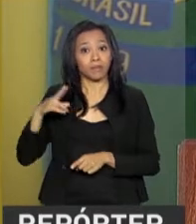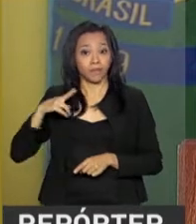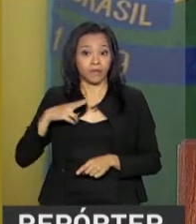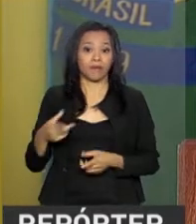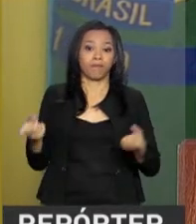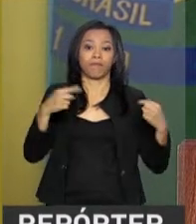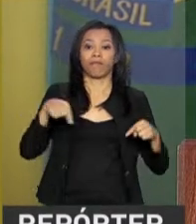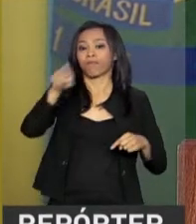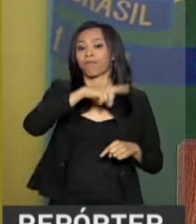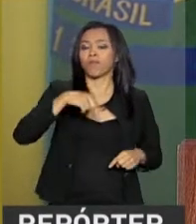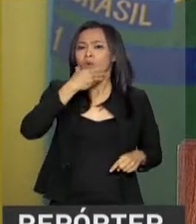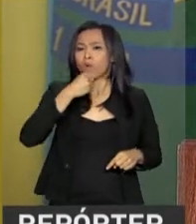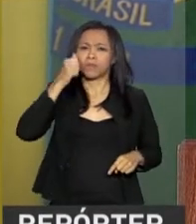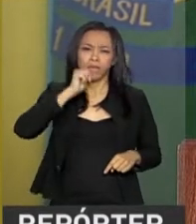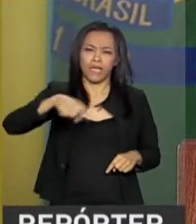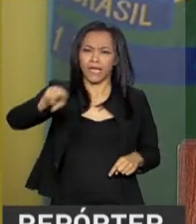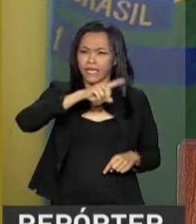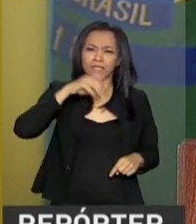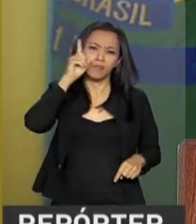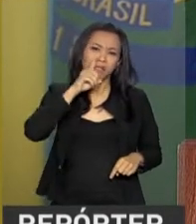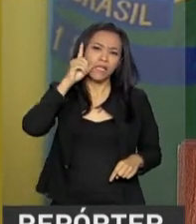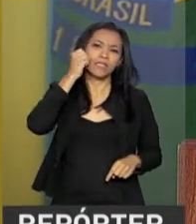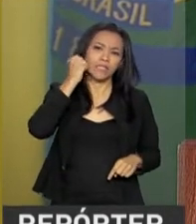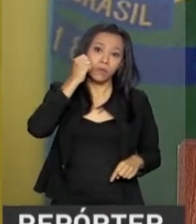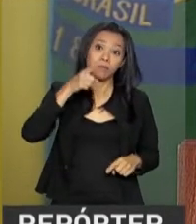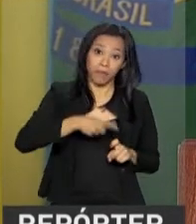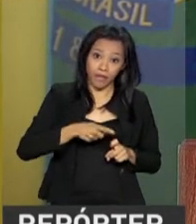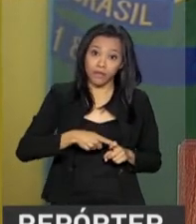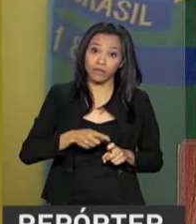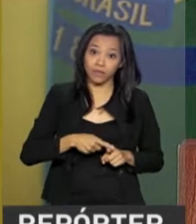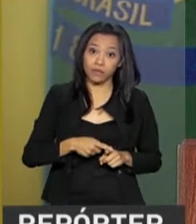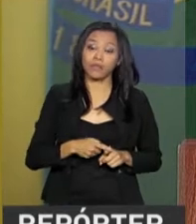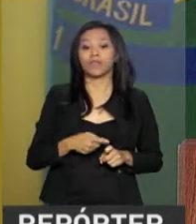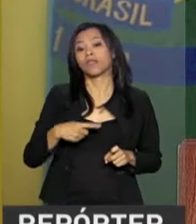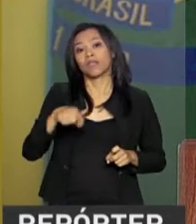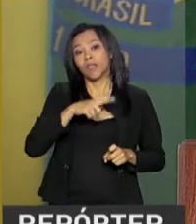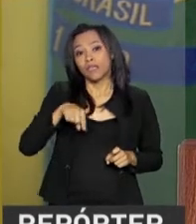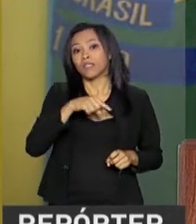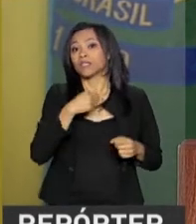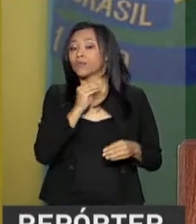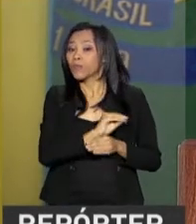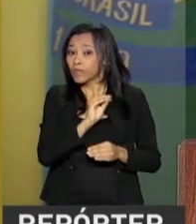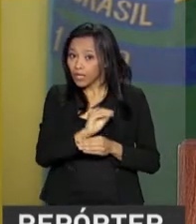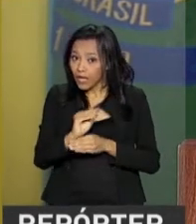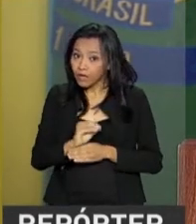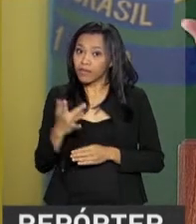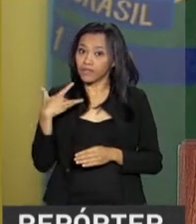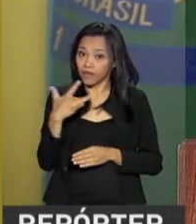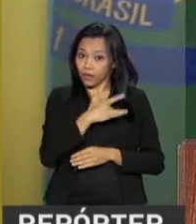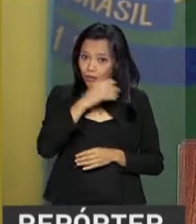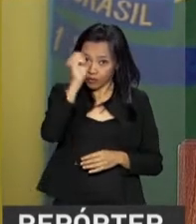médicas senadores deputados e deputadas né cuidaram da saúde do brasil e conseguiram ao longo